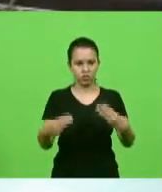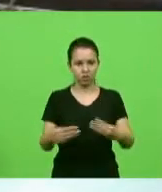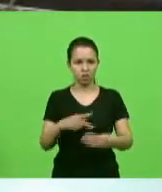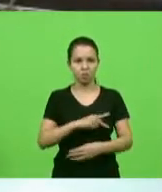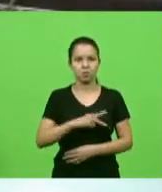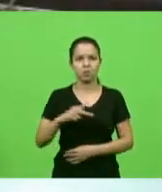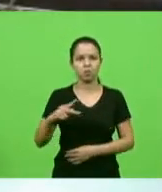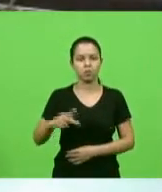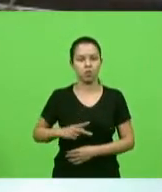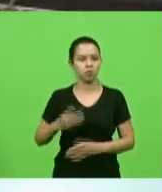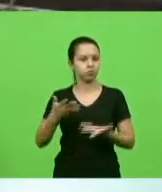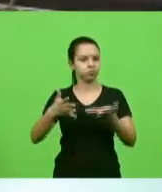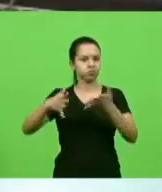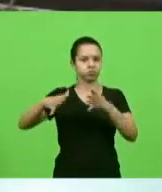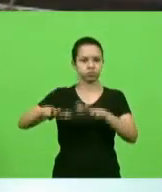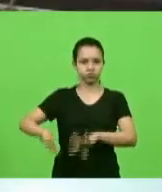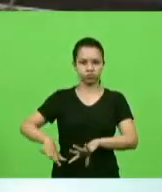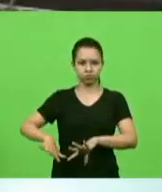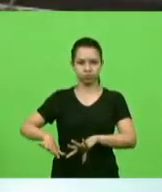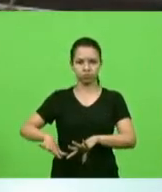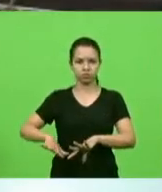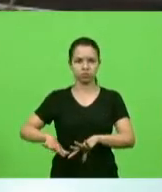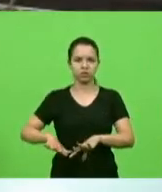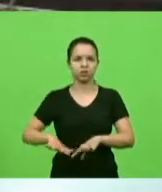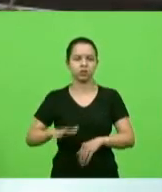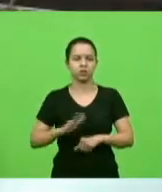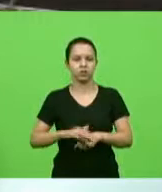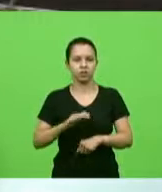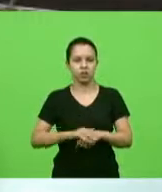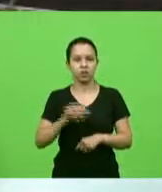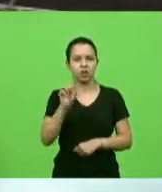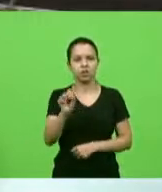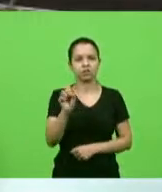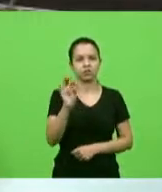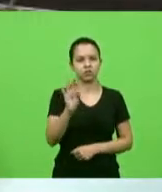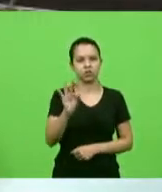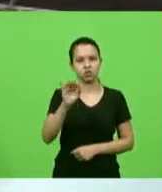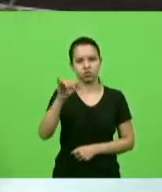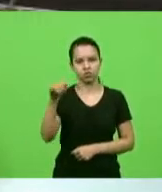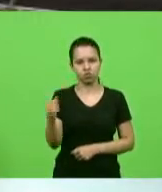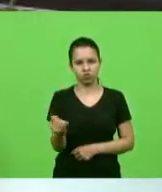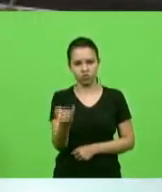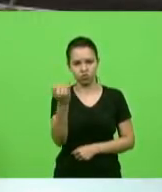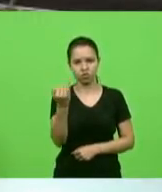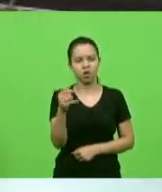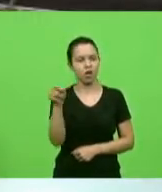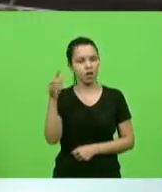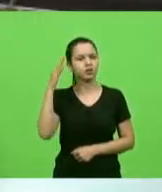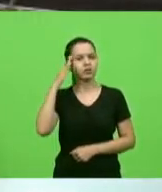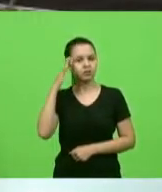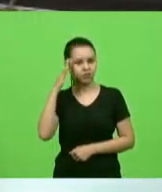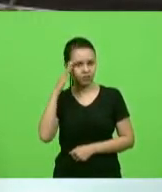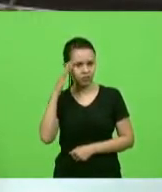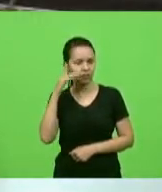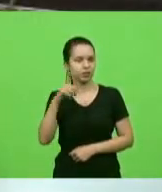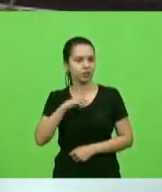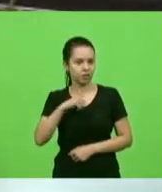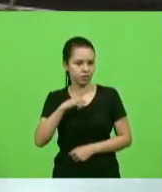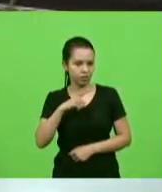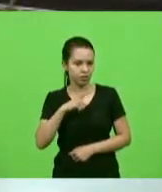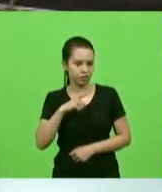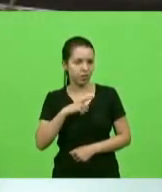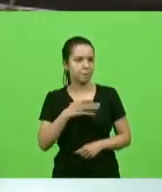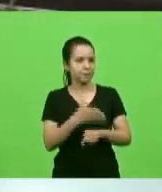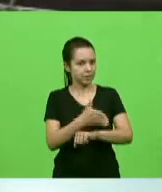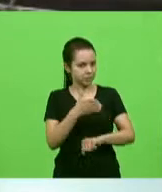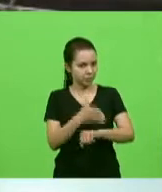declinava a competência ao STJ por entender que haviam indícios